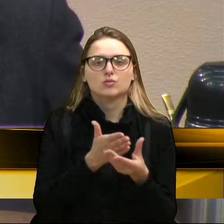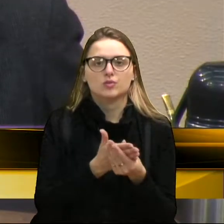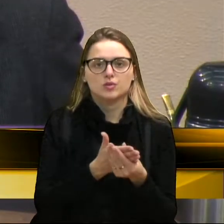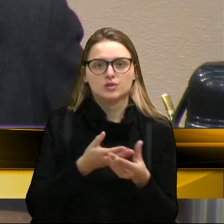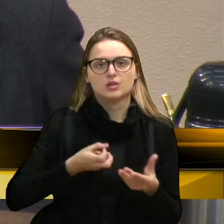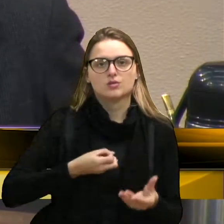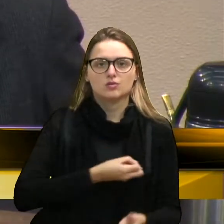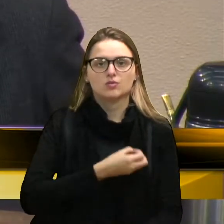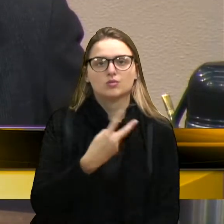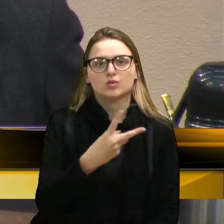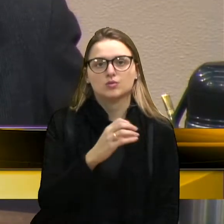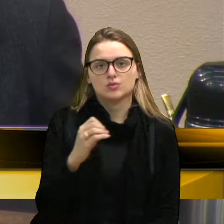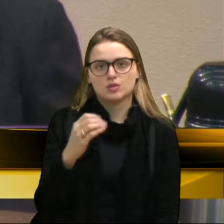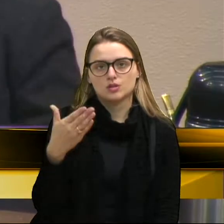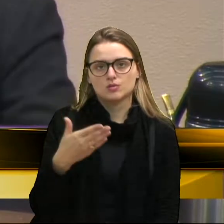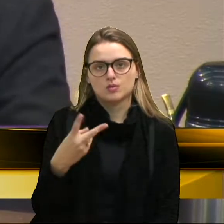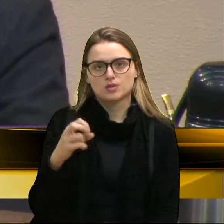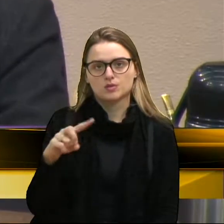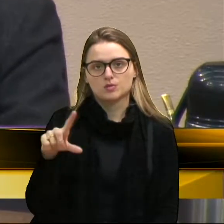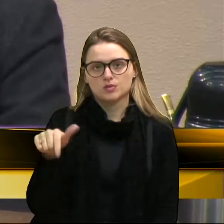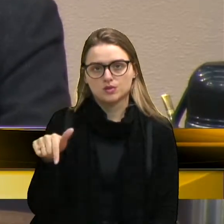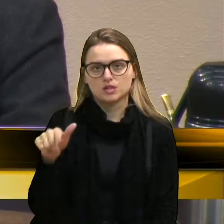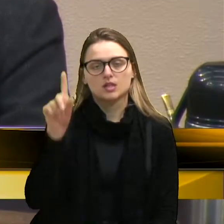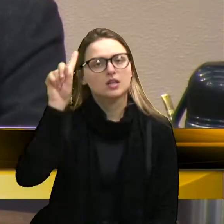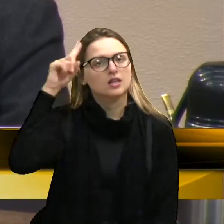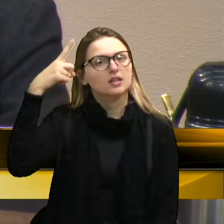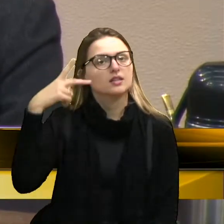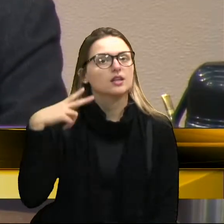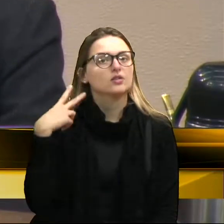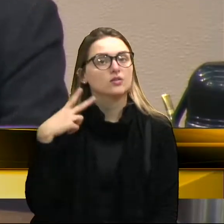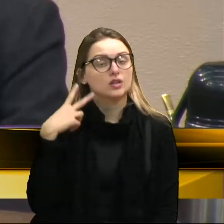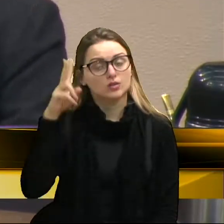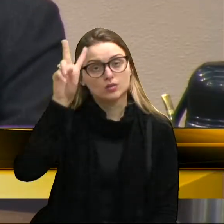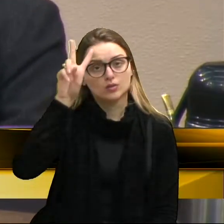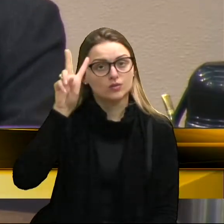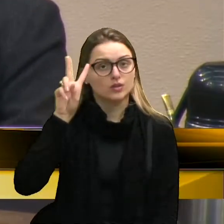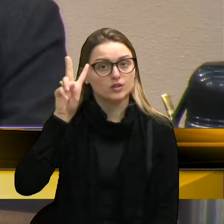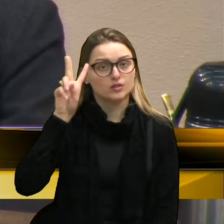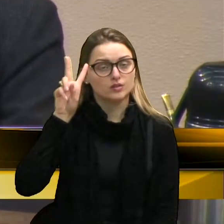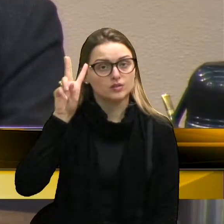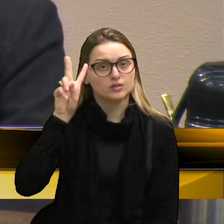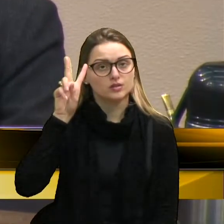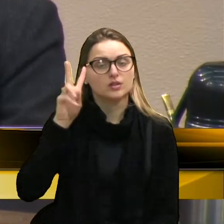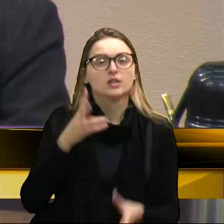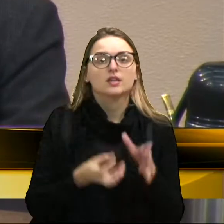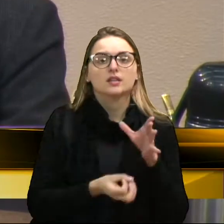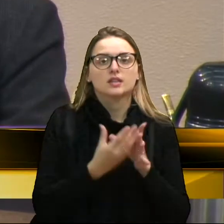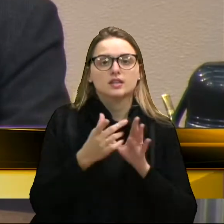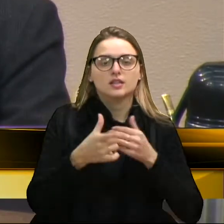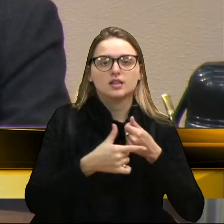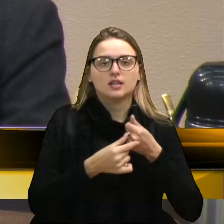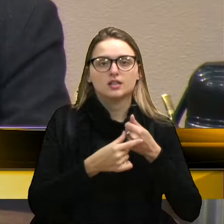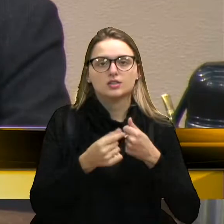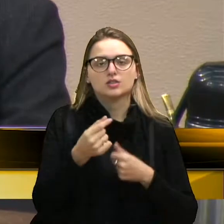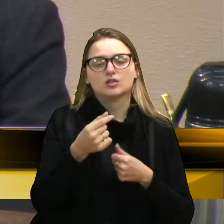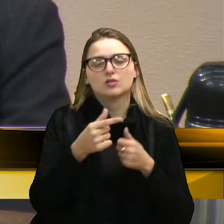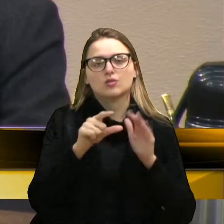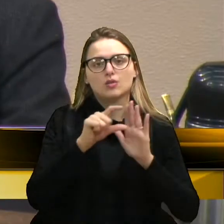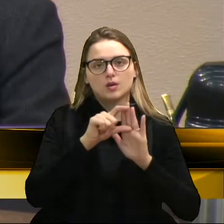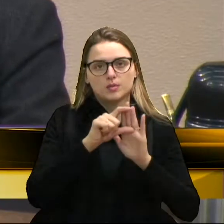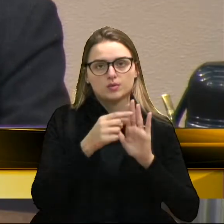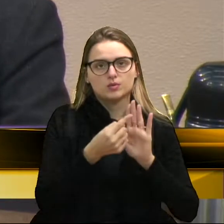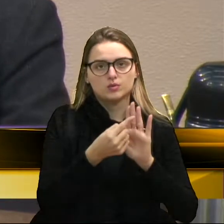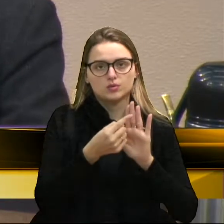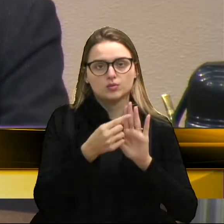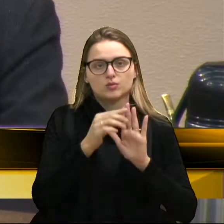número 200 de 2017, de autoria do vereador Velocino João Ues, que acresce artigo ao capítulo 1